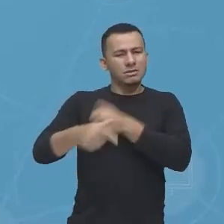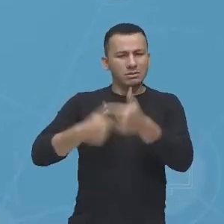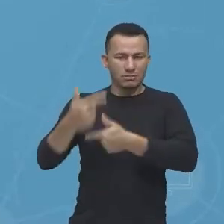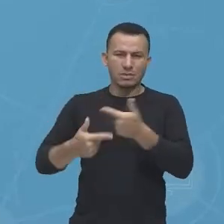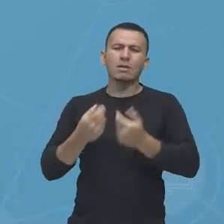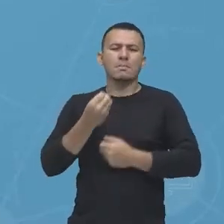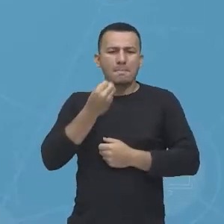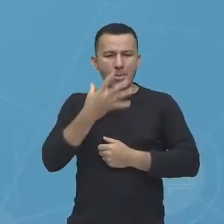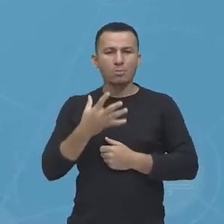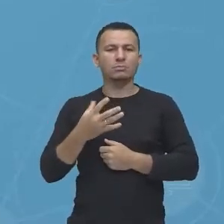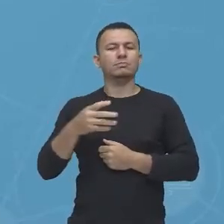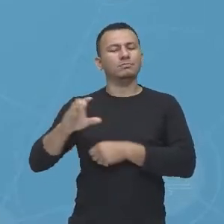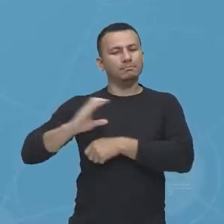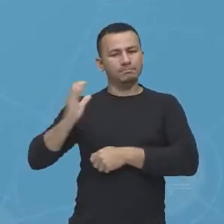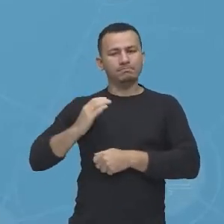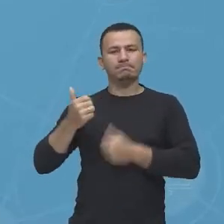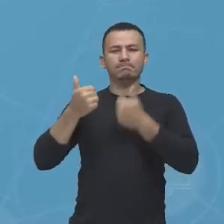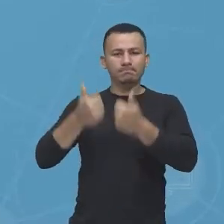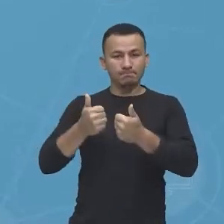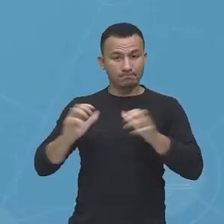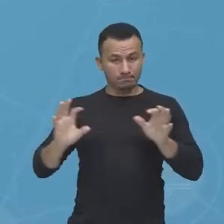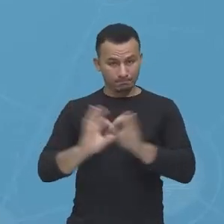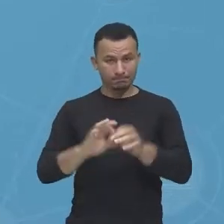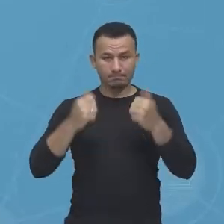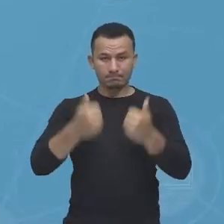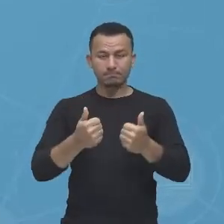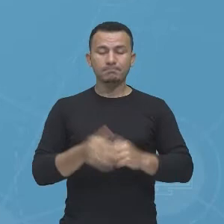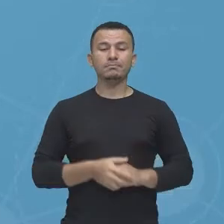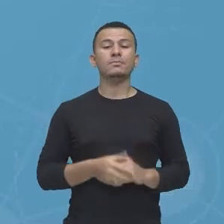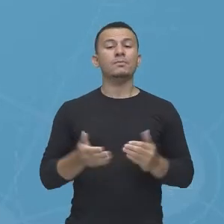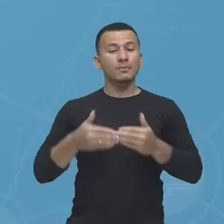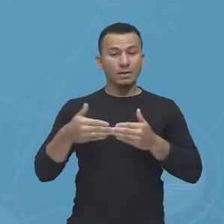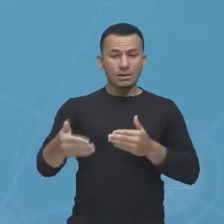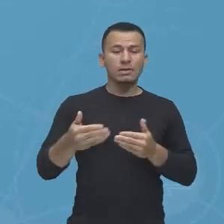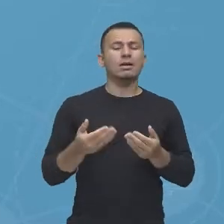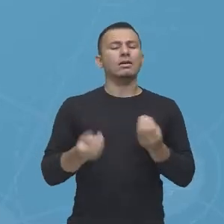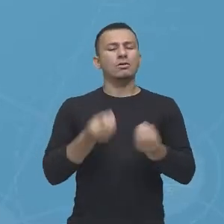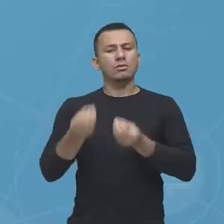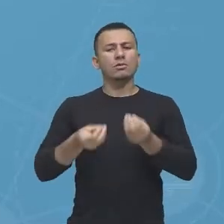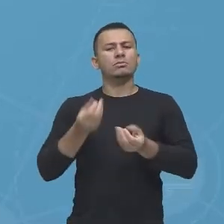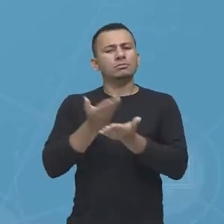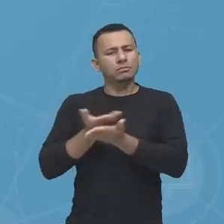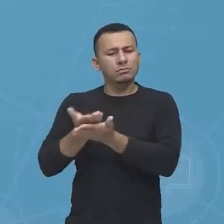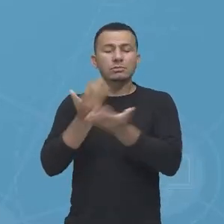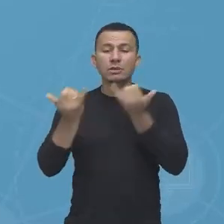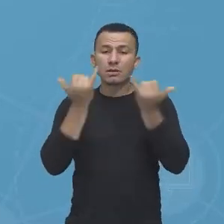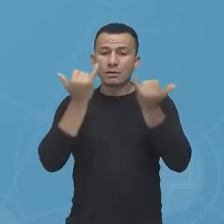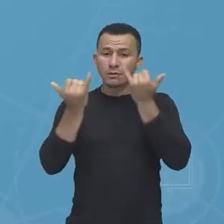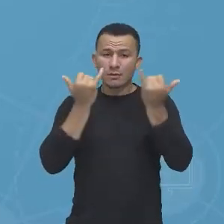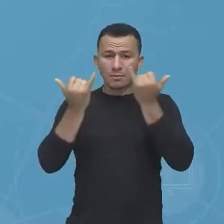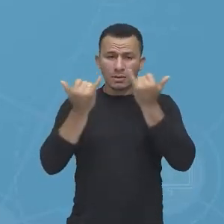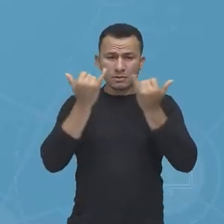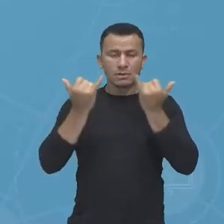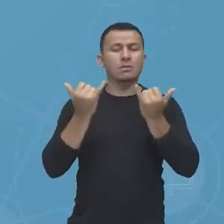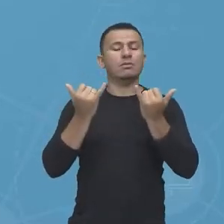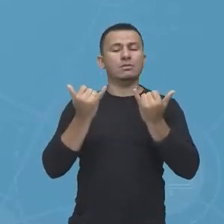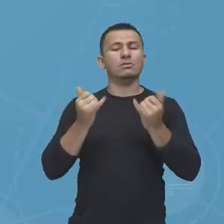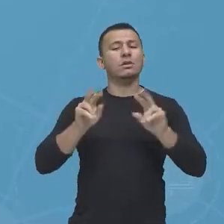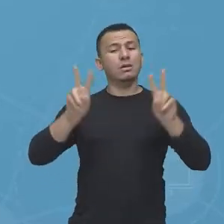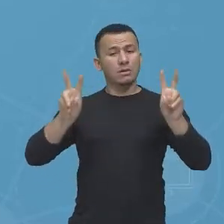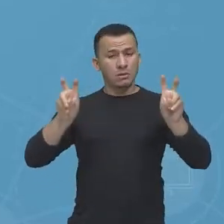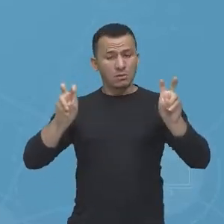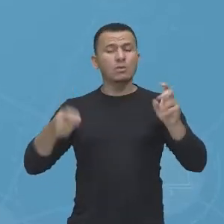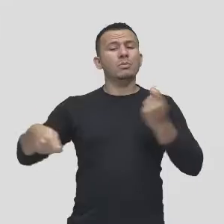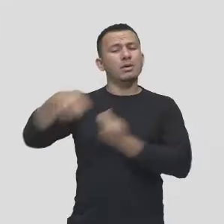Então o Canadá está dentro desse grupo de países, tá bom, gente? Vamos continuar verificando mais algumas informações com relação ali